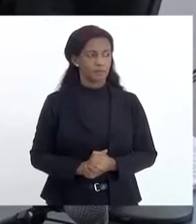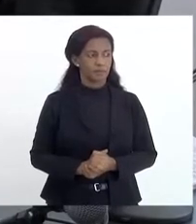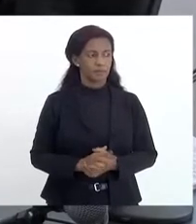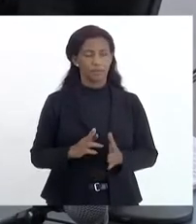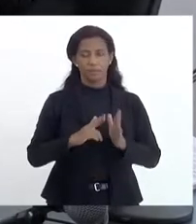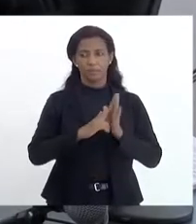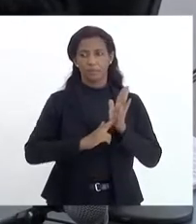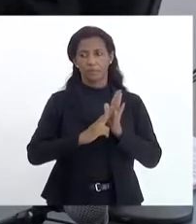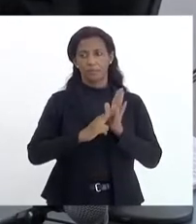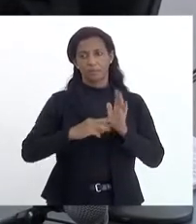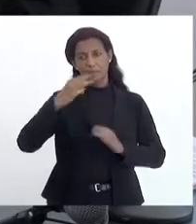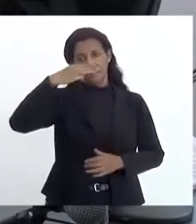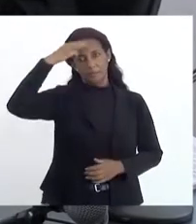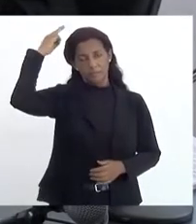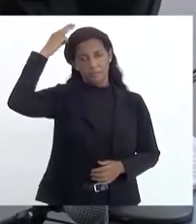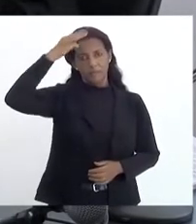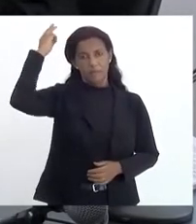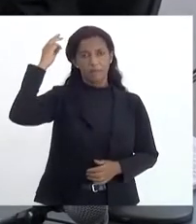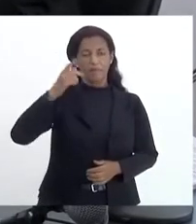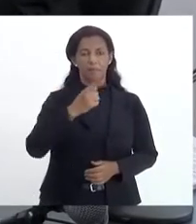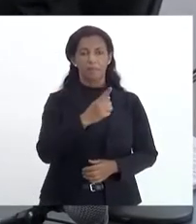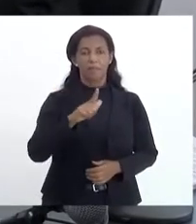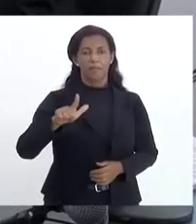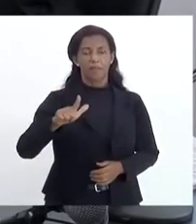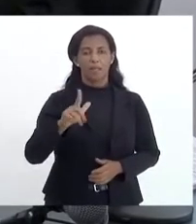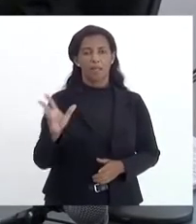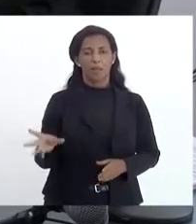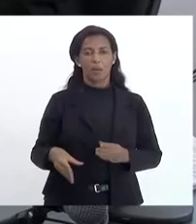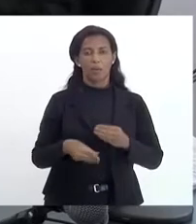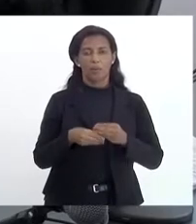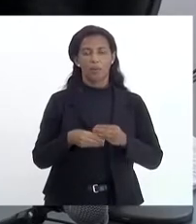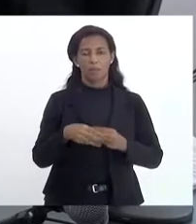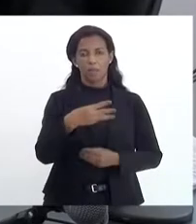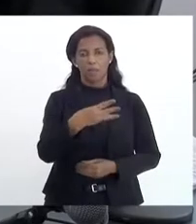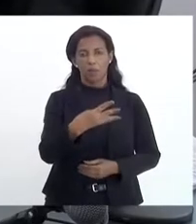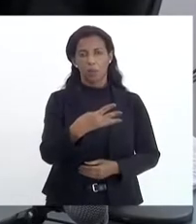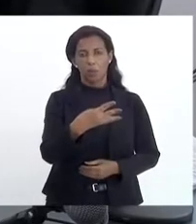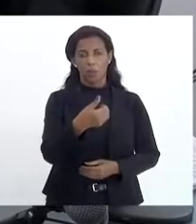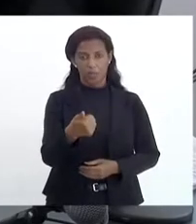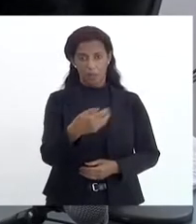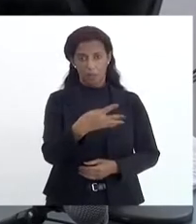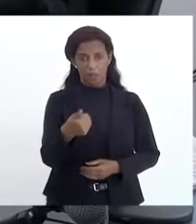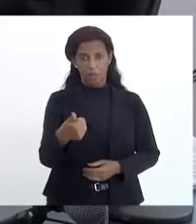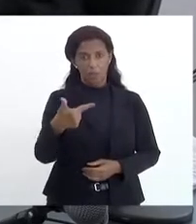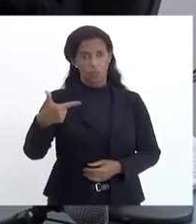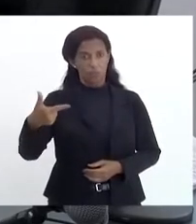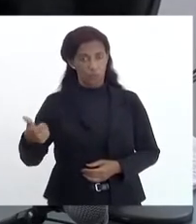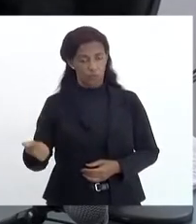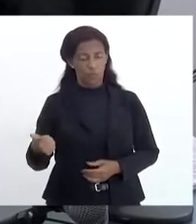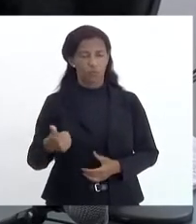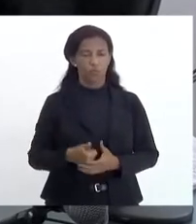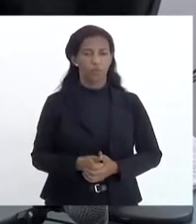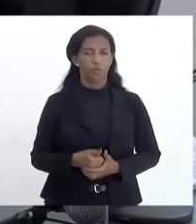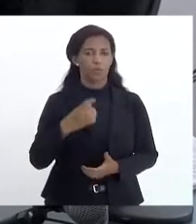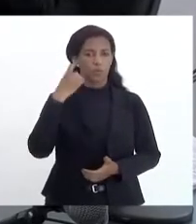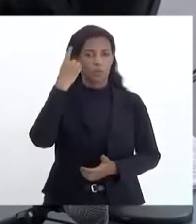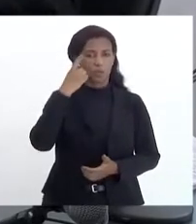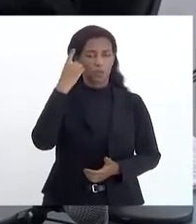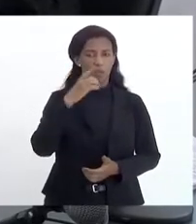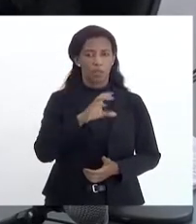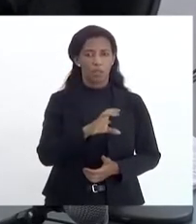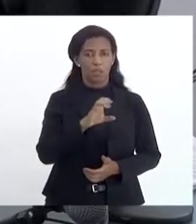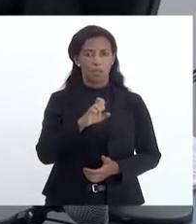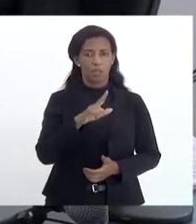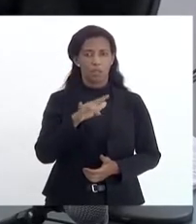Relator deputado Márcio Pacheco. Projeto de lei complementar 41 de 2021, da deputada